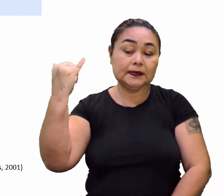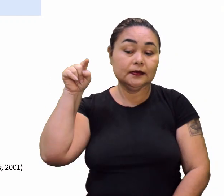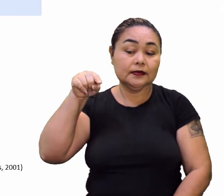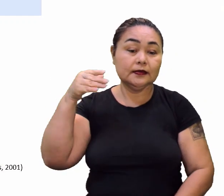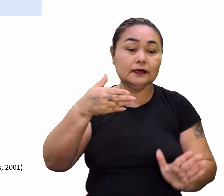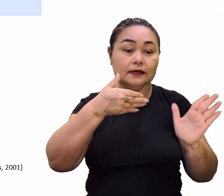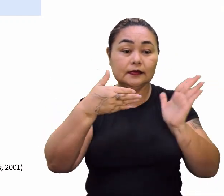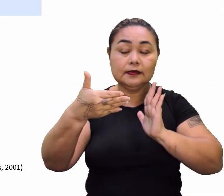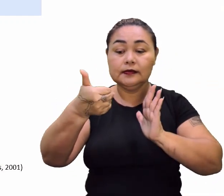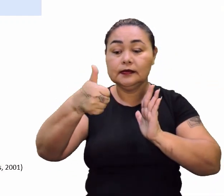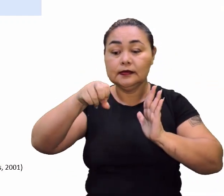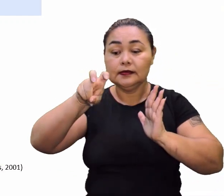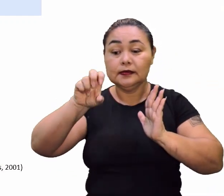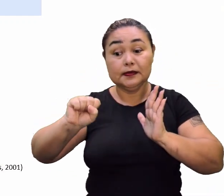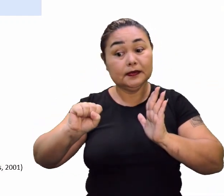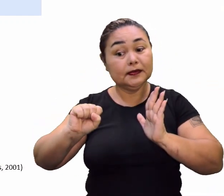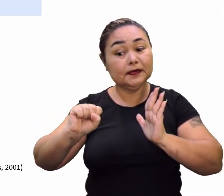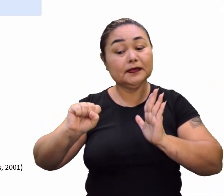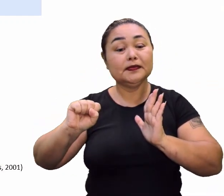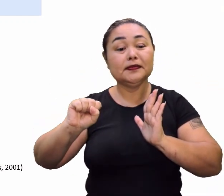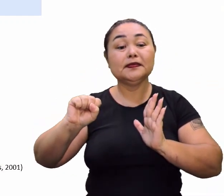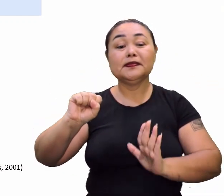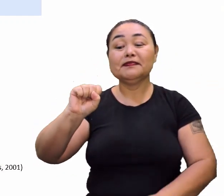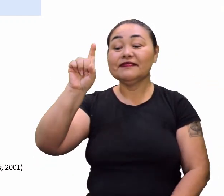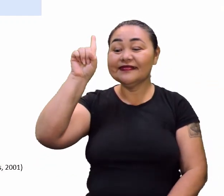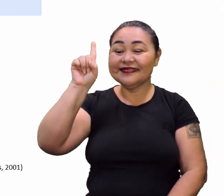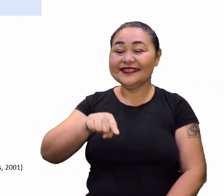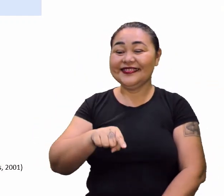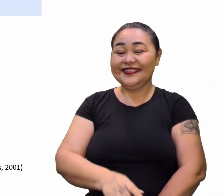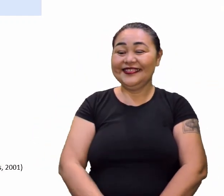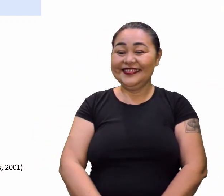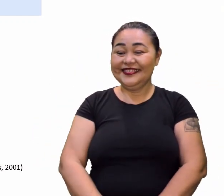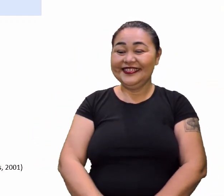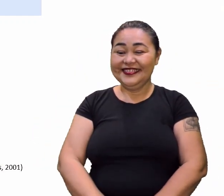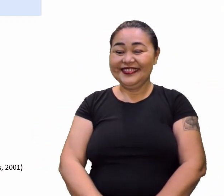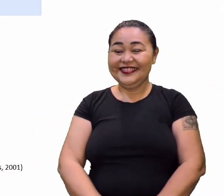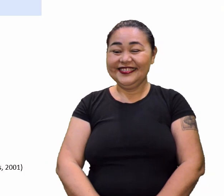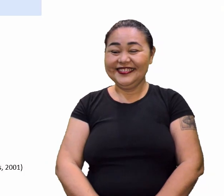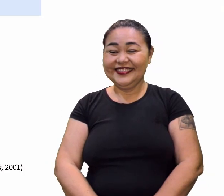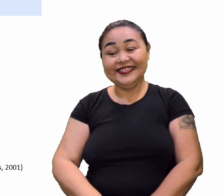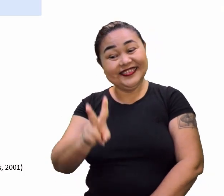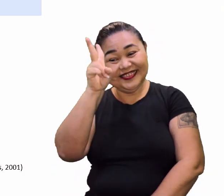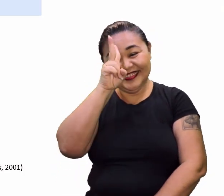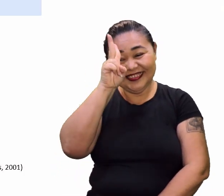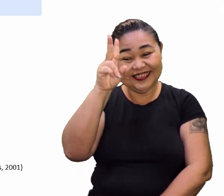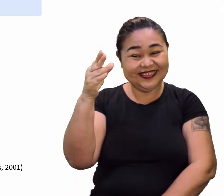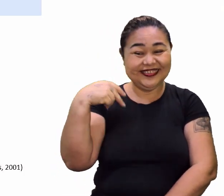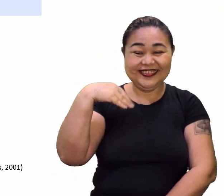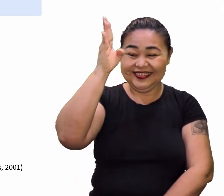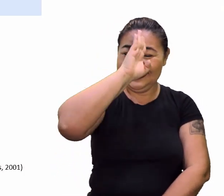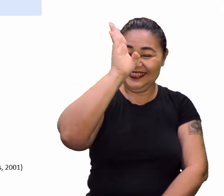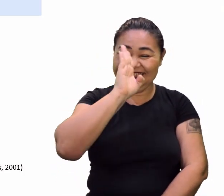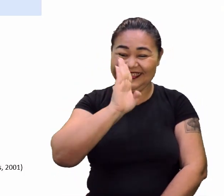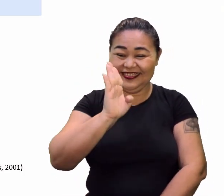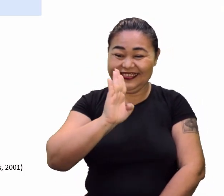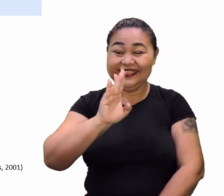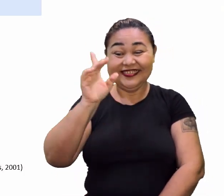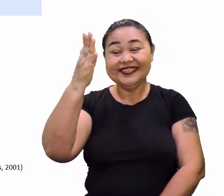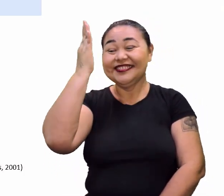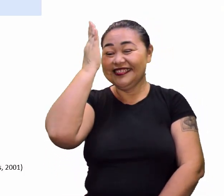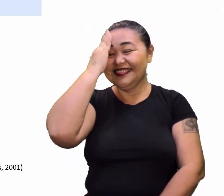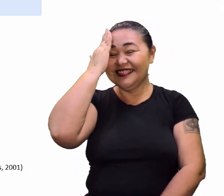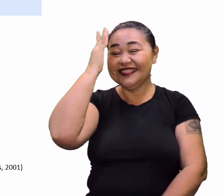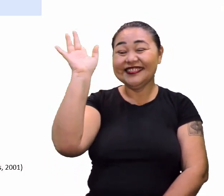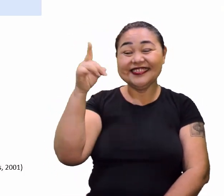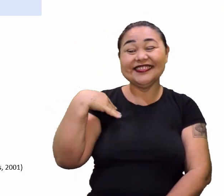aconteceu em 1958. Vamos ver se tu lembra. Vamos lá, deixa eu lembrar. O Brasil. Do Brasil. Agora eu não É. lembro, professor